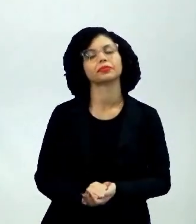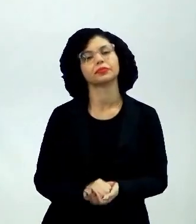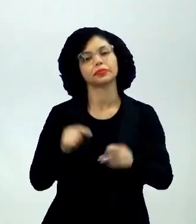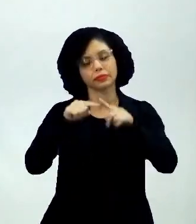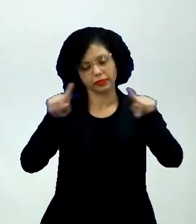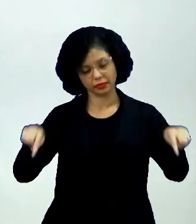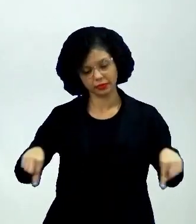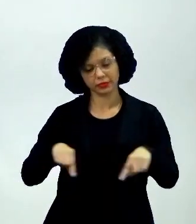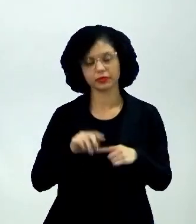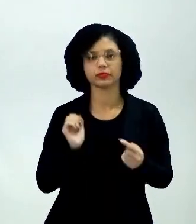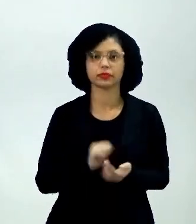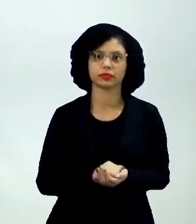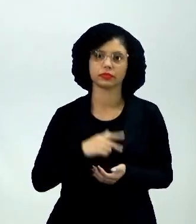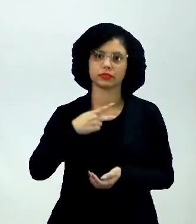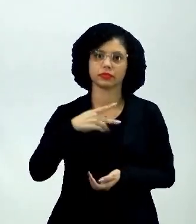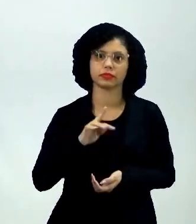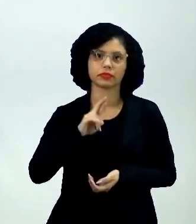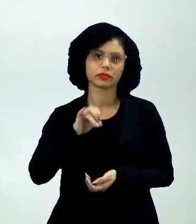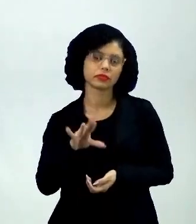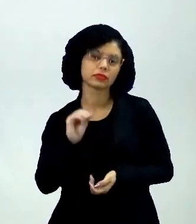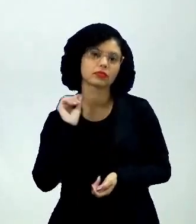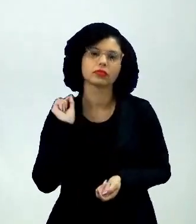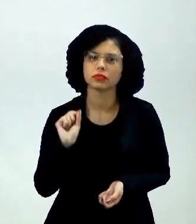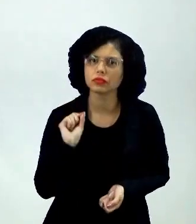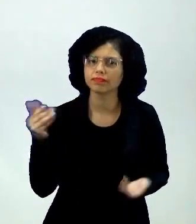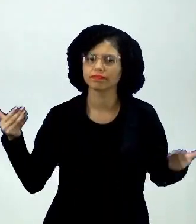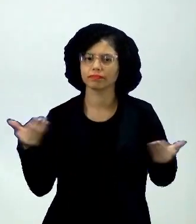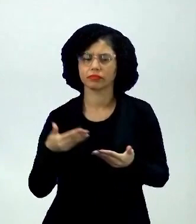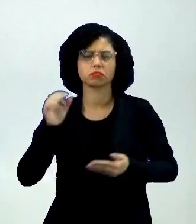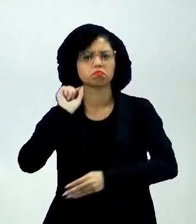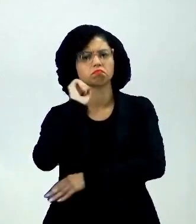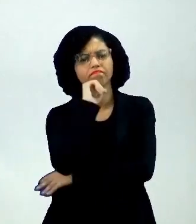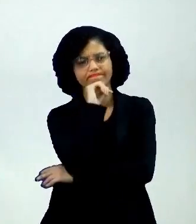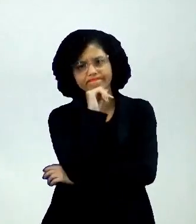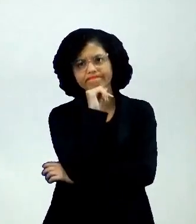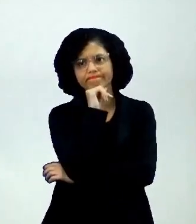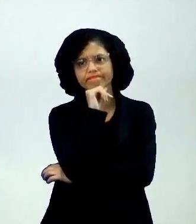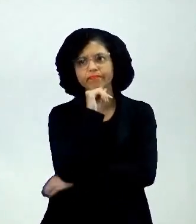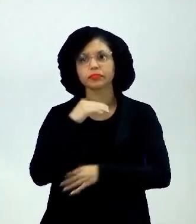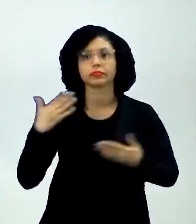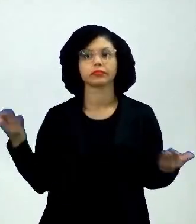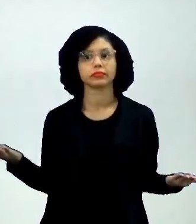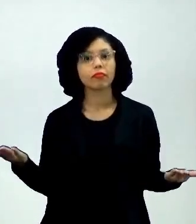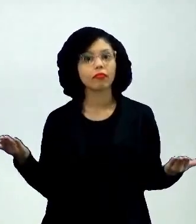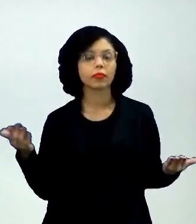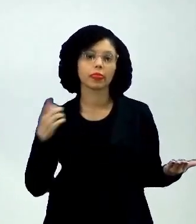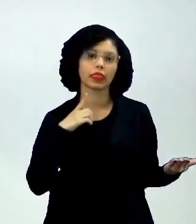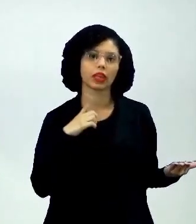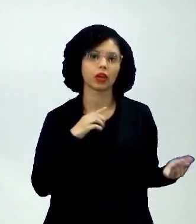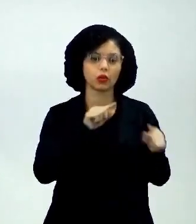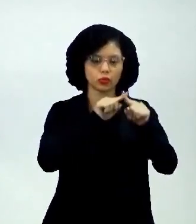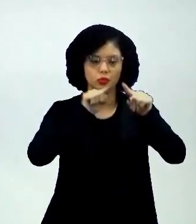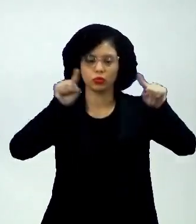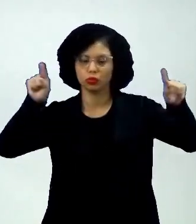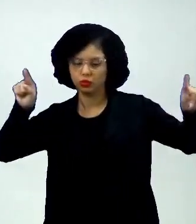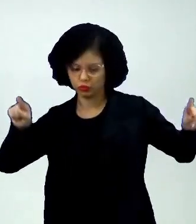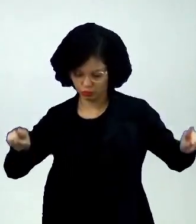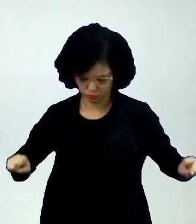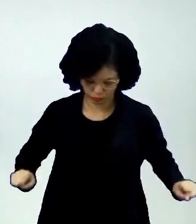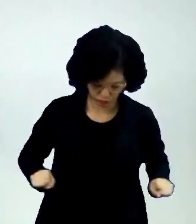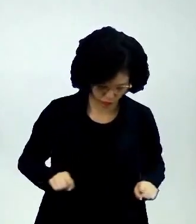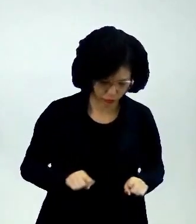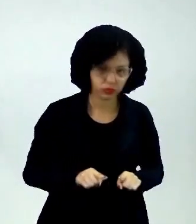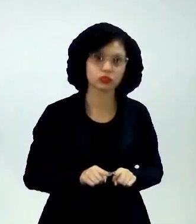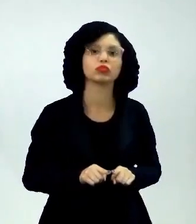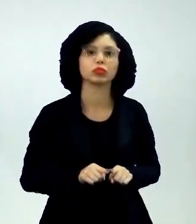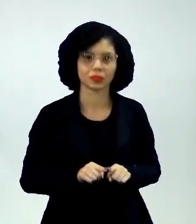uma área. E perímetro, professora? E agora, o que será perímetro? Ah, não tem um contorno, né, dessa